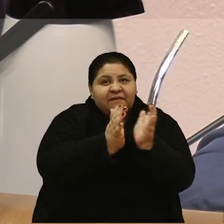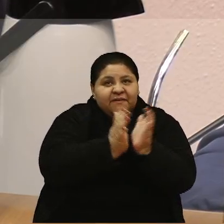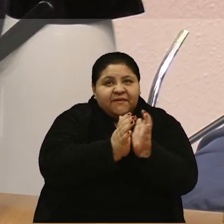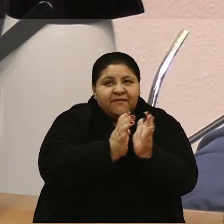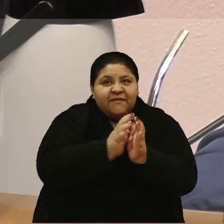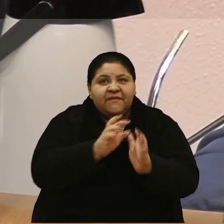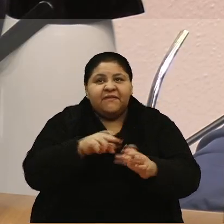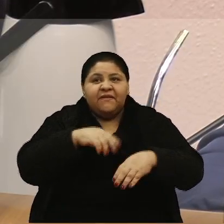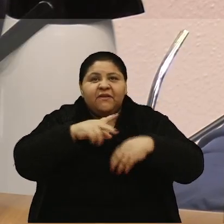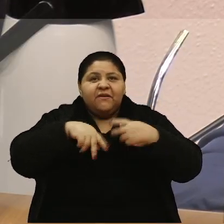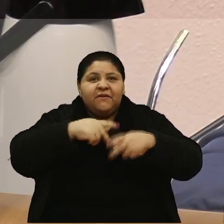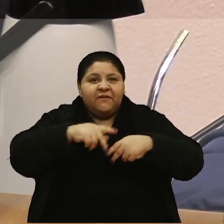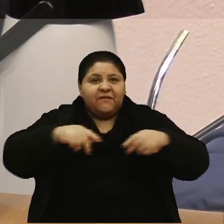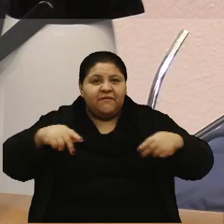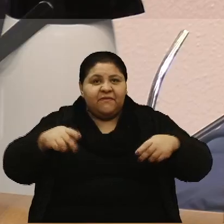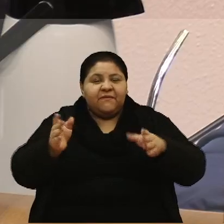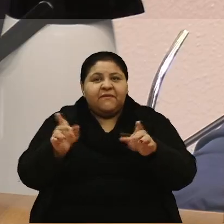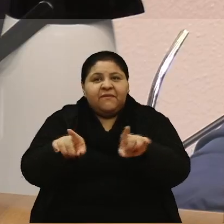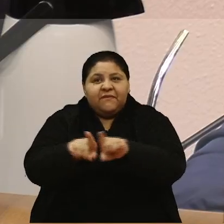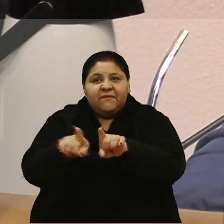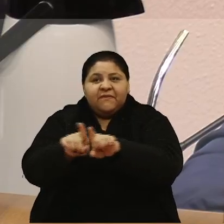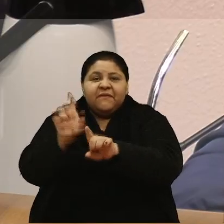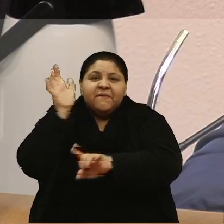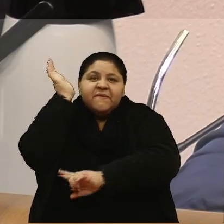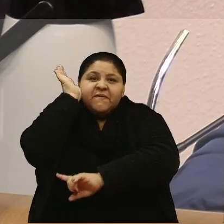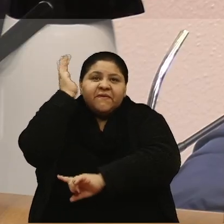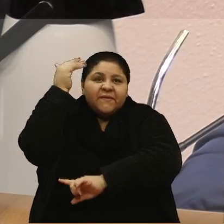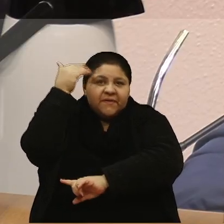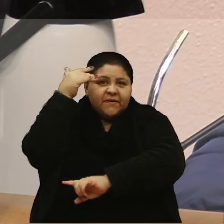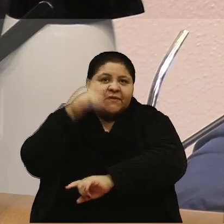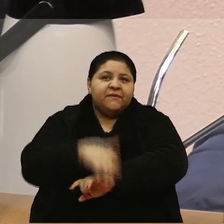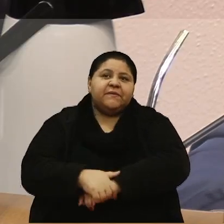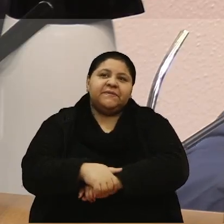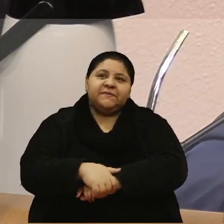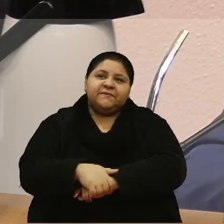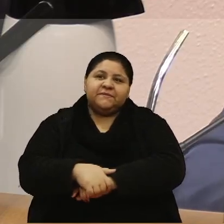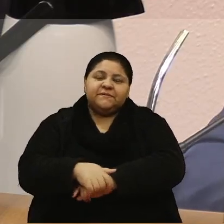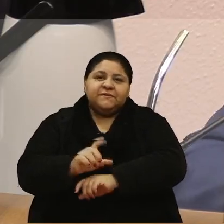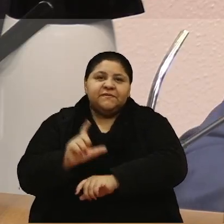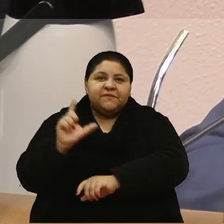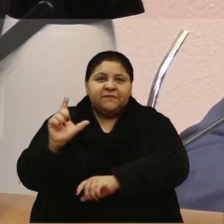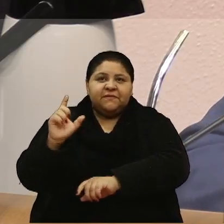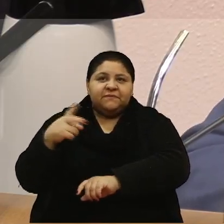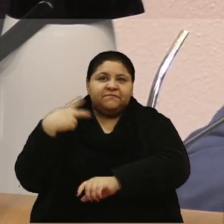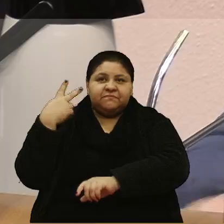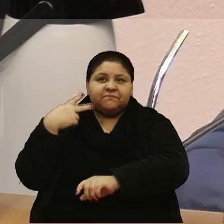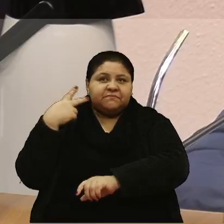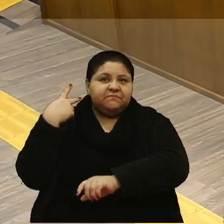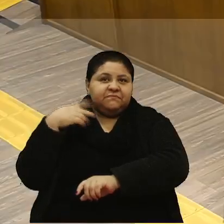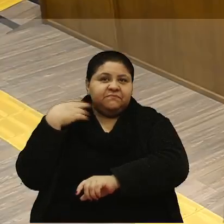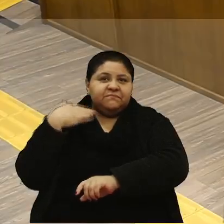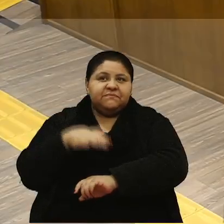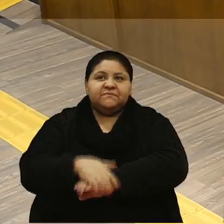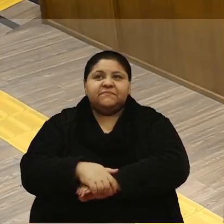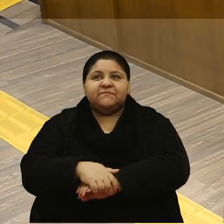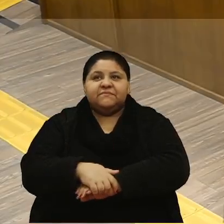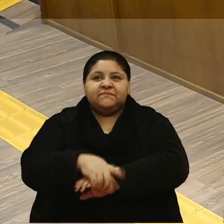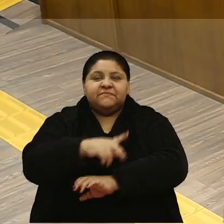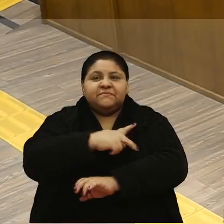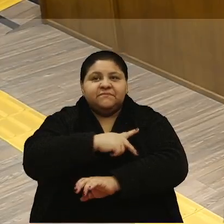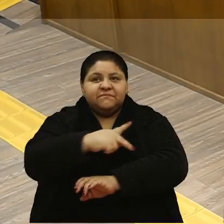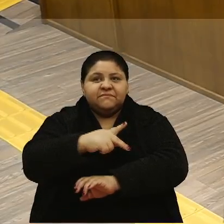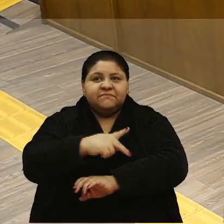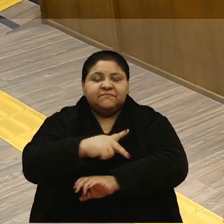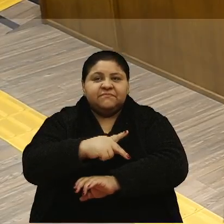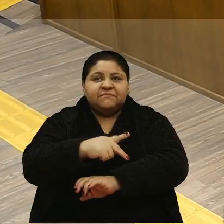Ricardo Daneluz e Felipe Gremelmaier. Com a palavra, a vereadora Andressa Marques. Senhor presidente,